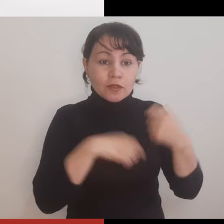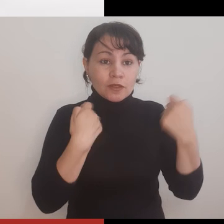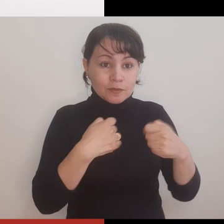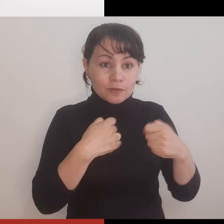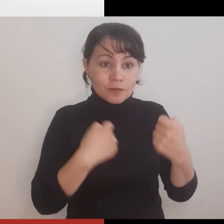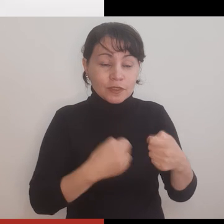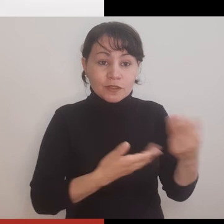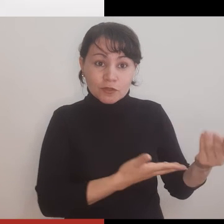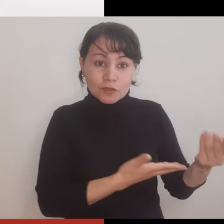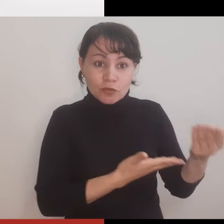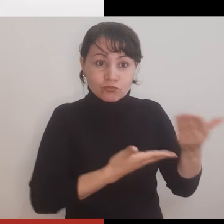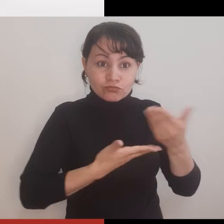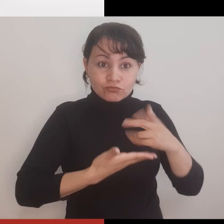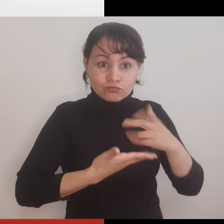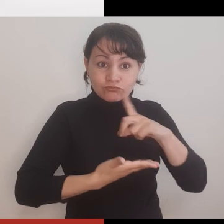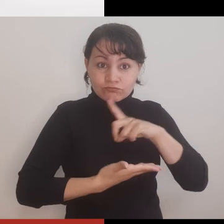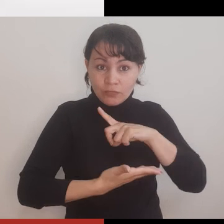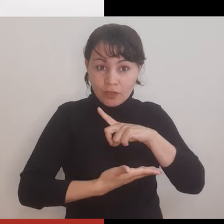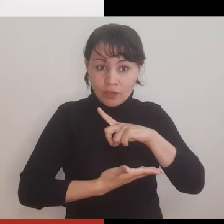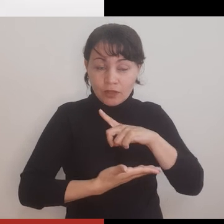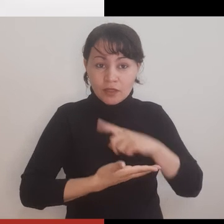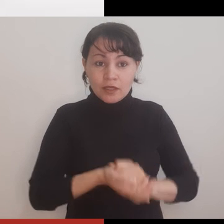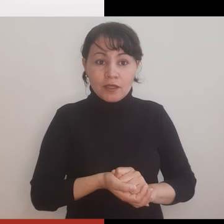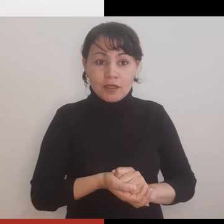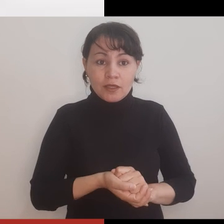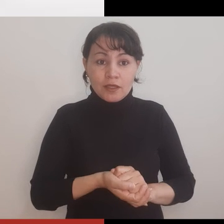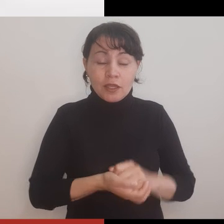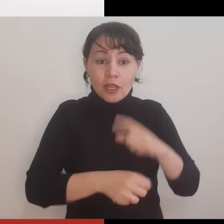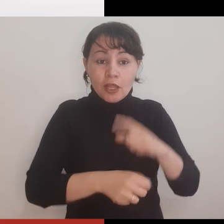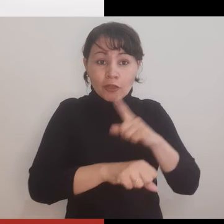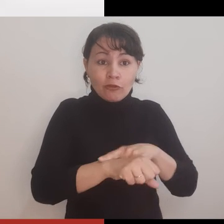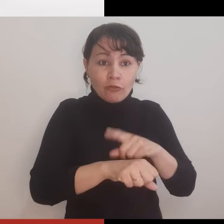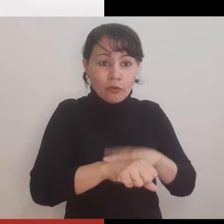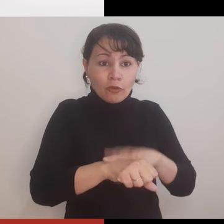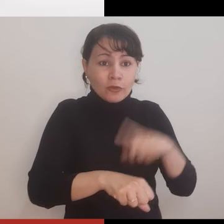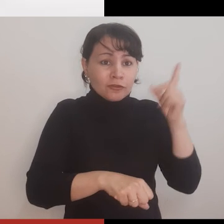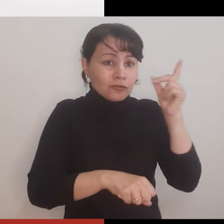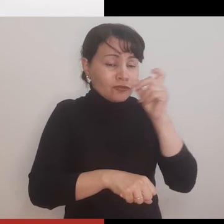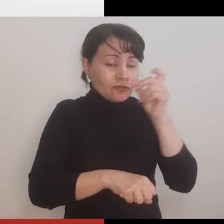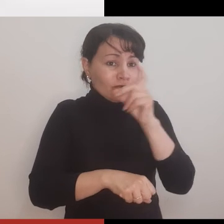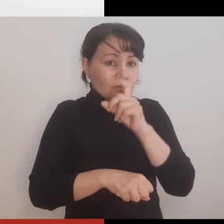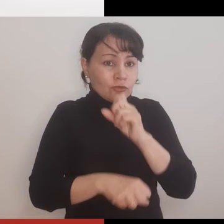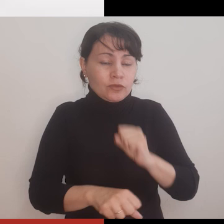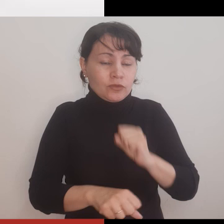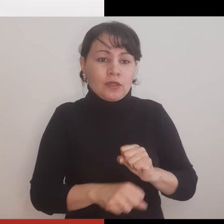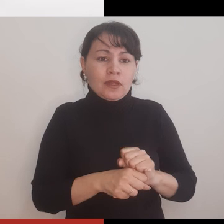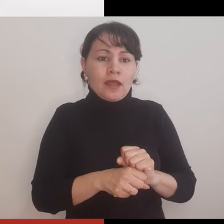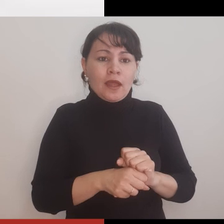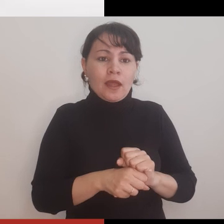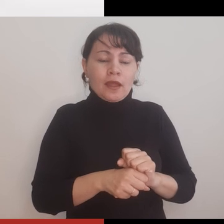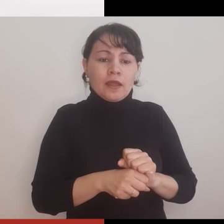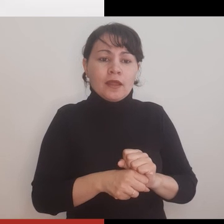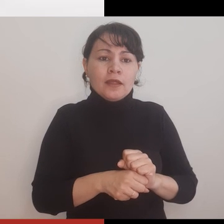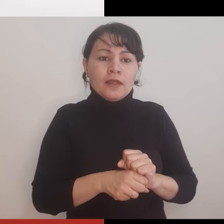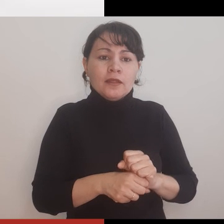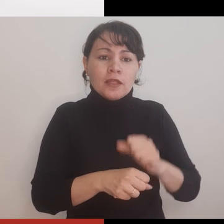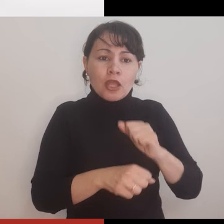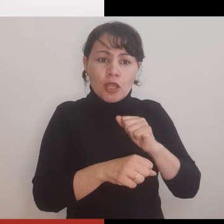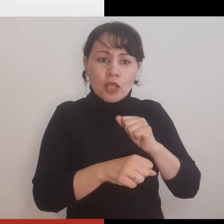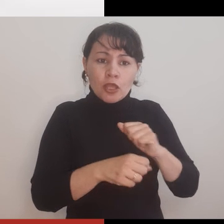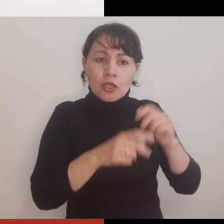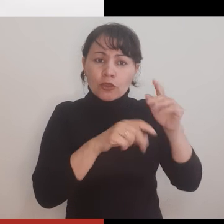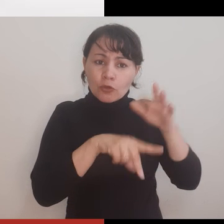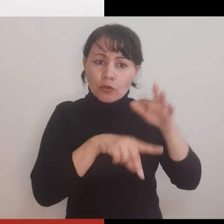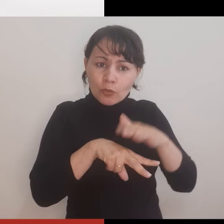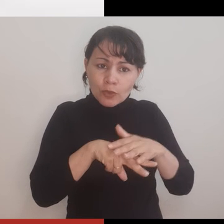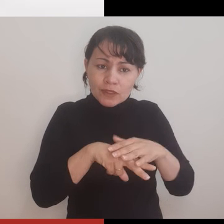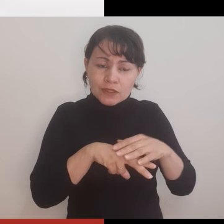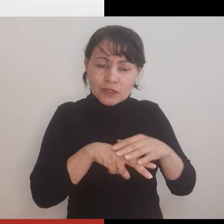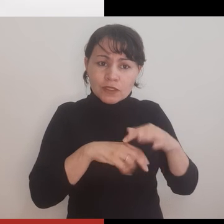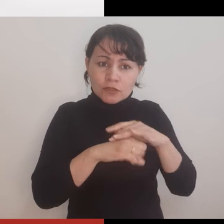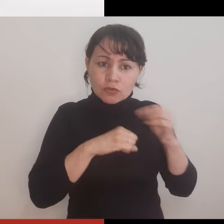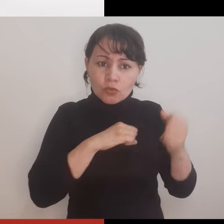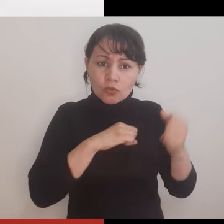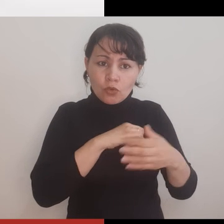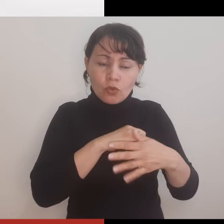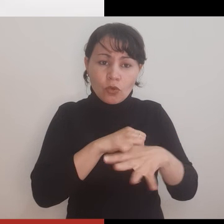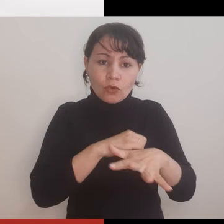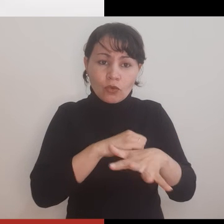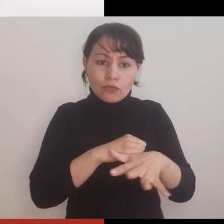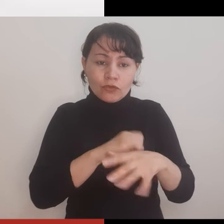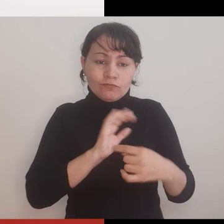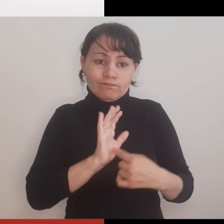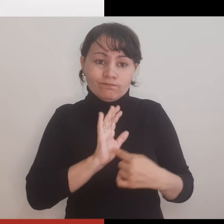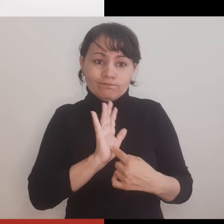precisam receber diante da grande complexidade clínica que o paciente com Covid-19 apresenta,